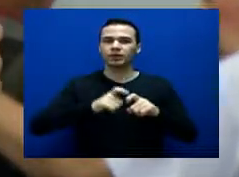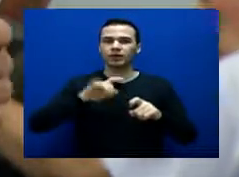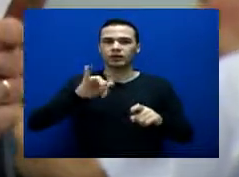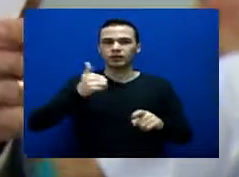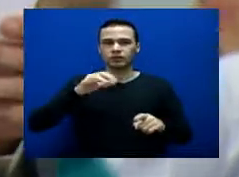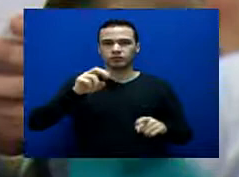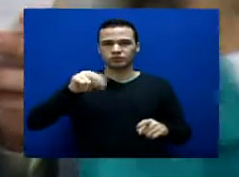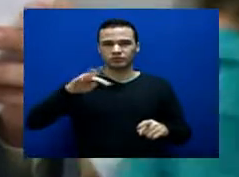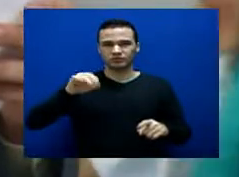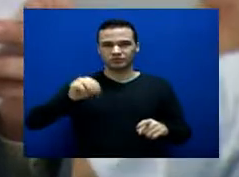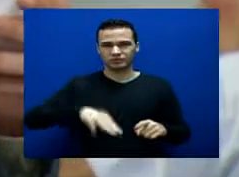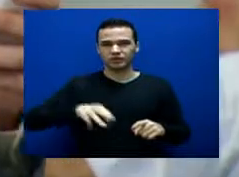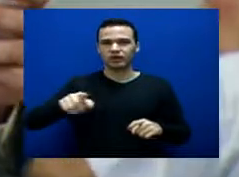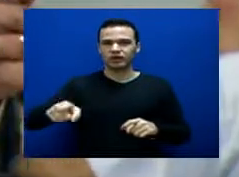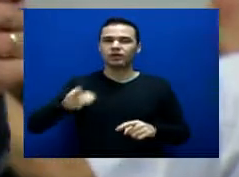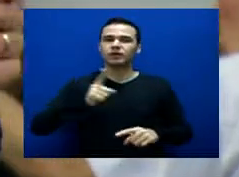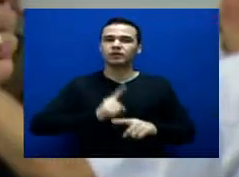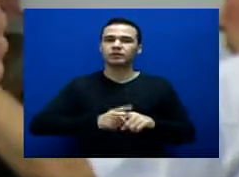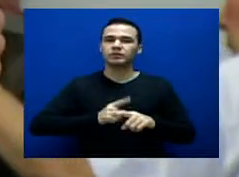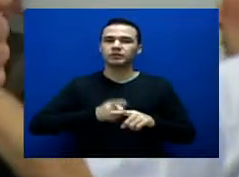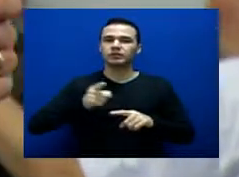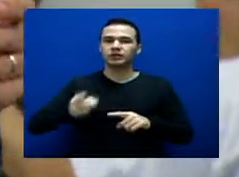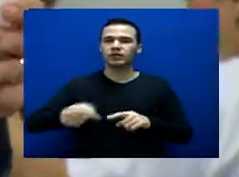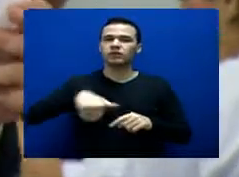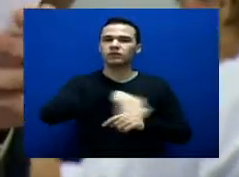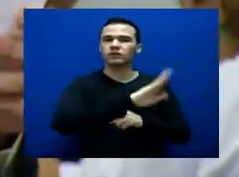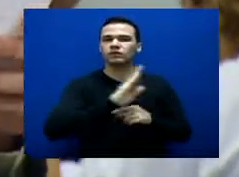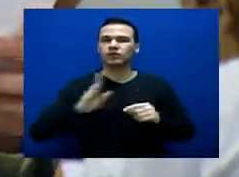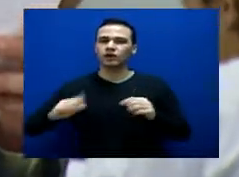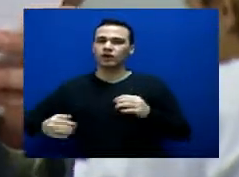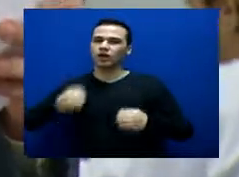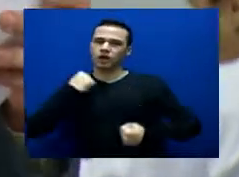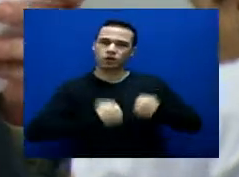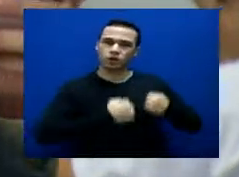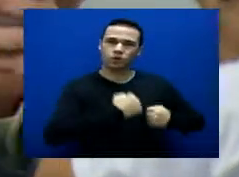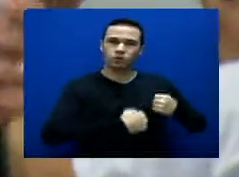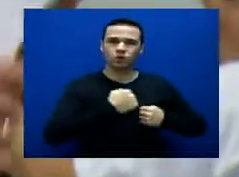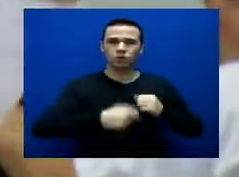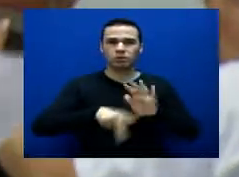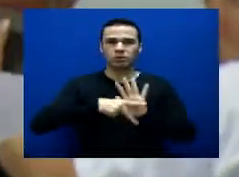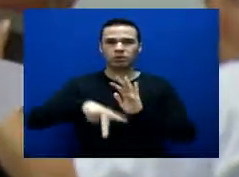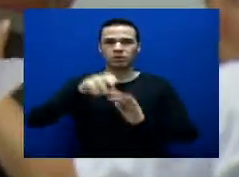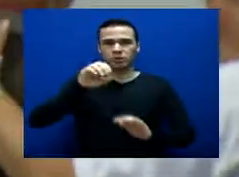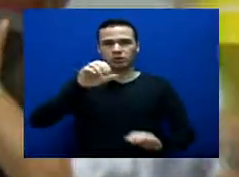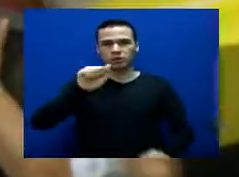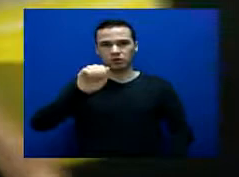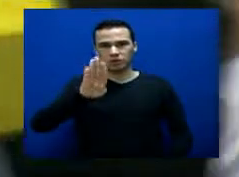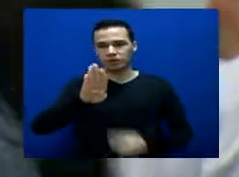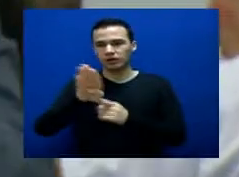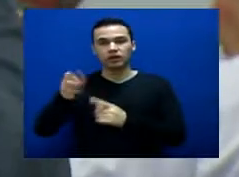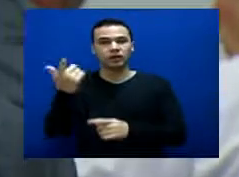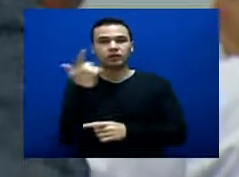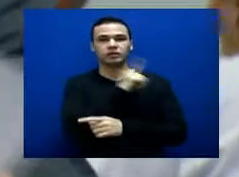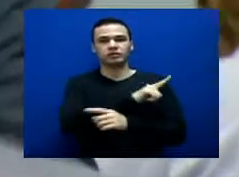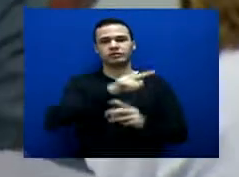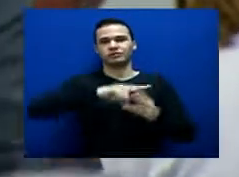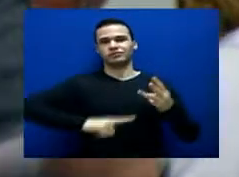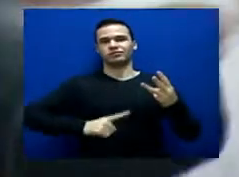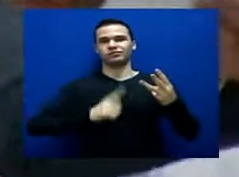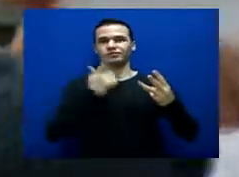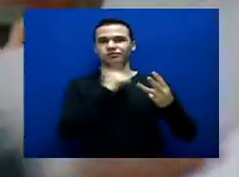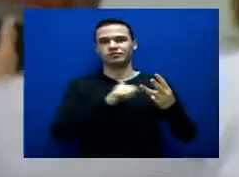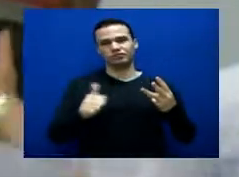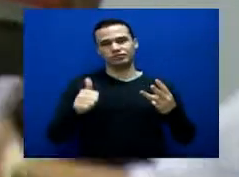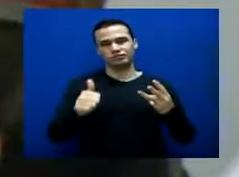trabalha comigo, pela sua participação na corrida da Ordem dos Advogados. Ele conseguiu o terceiro lugar. Como o exercício é bom, né, doutor?